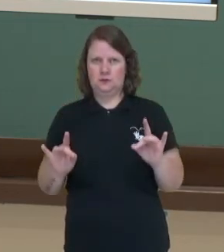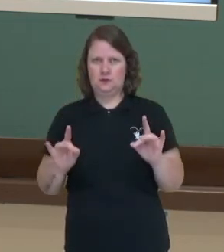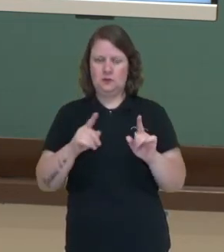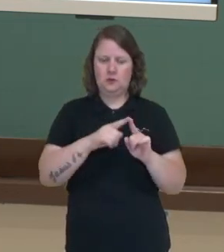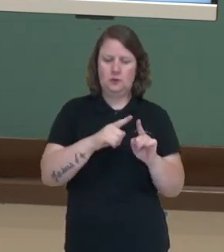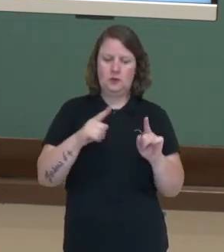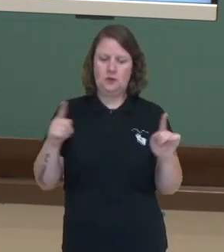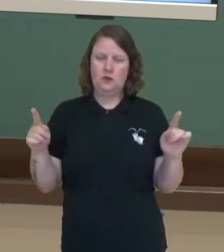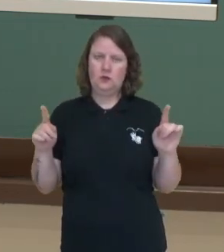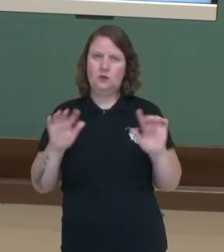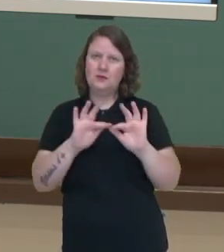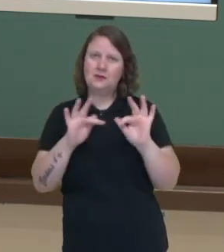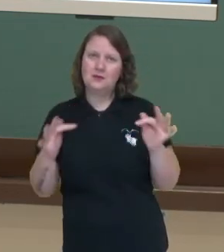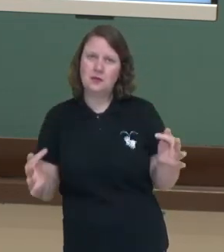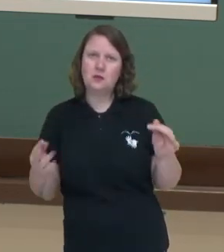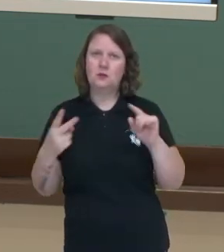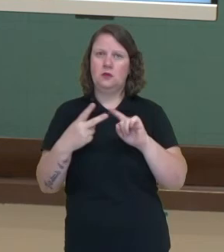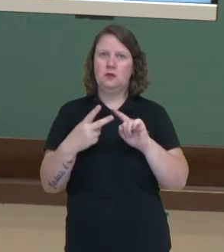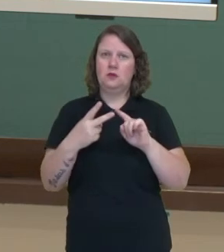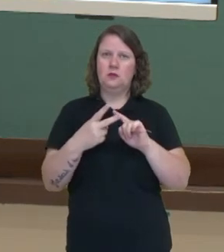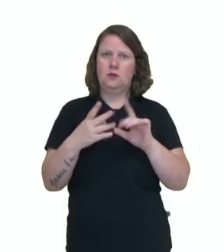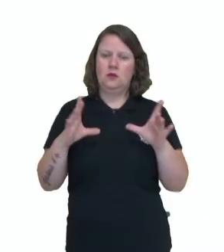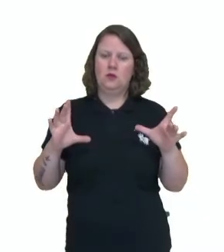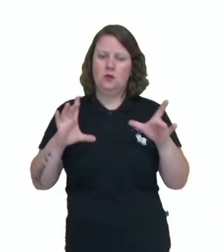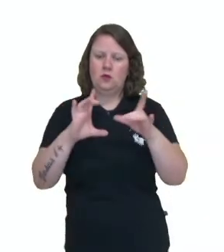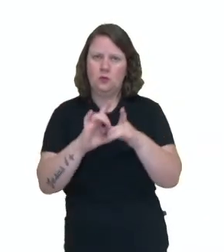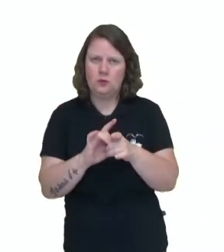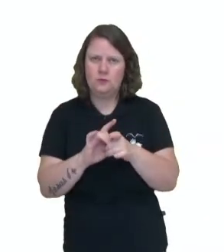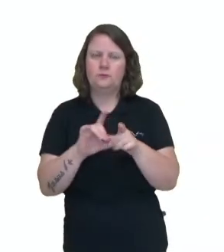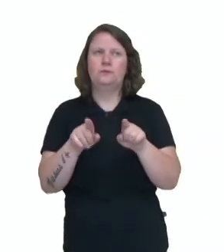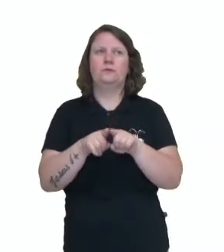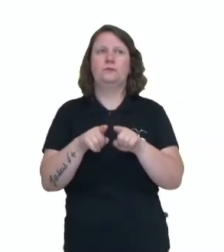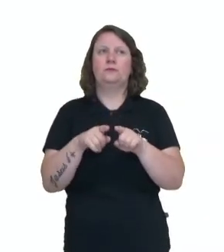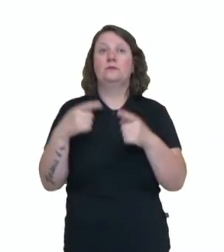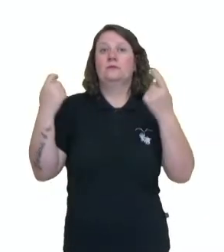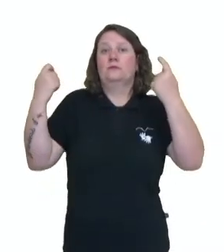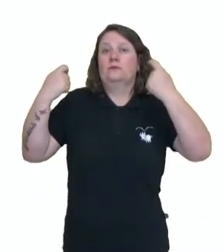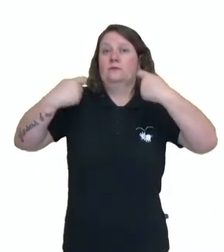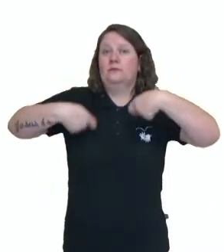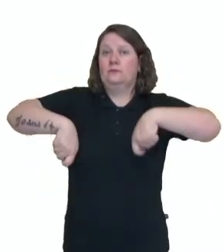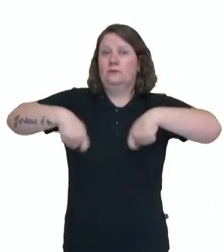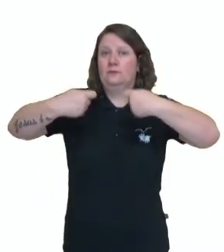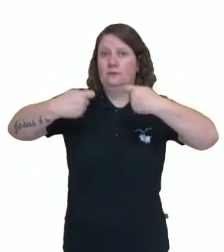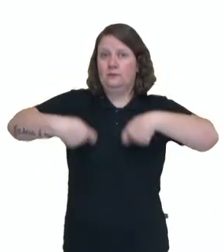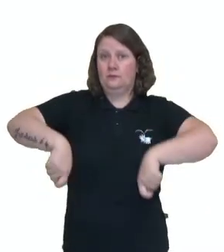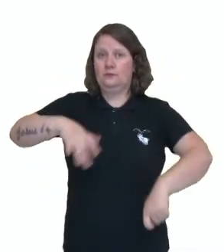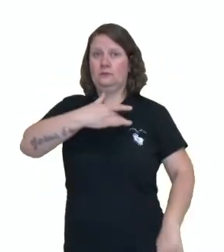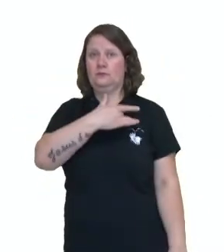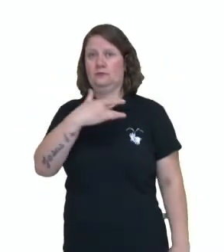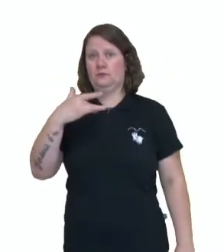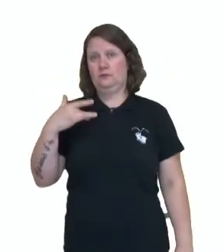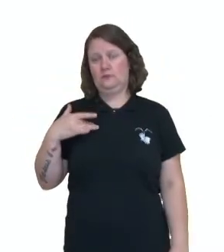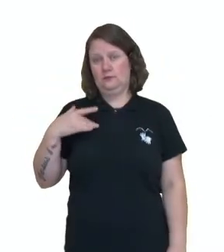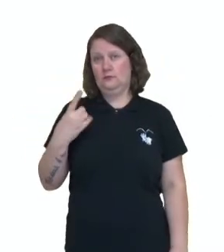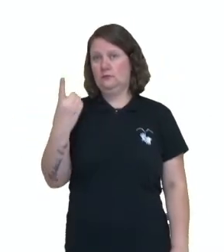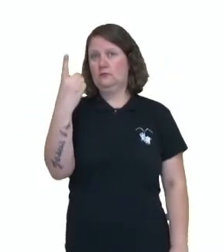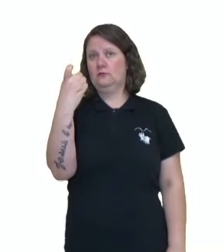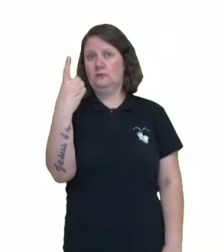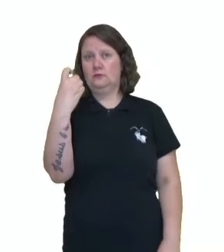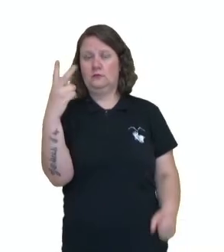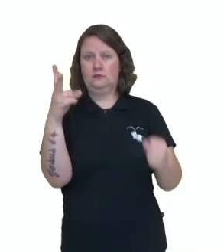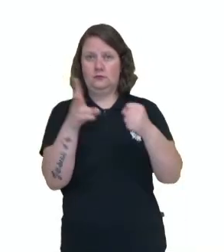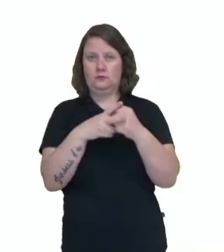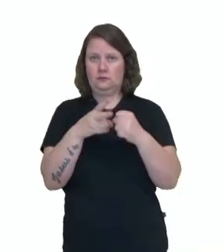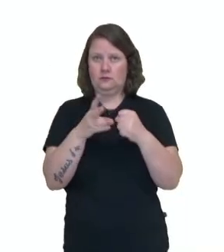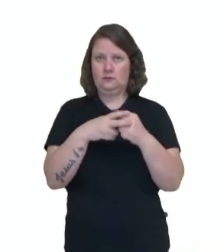simples para período composto. É necessário saúde. Então temos um período simples, um único verbo, uma única